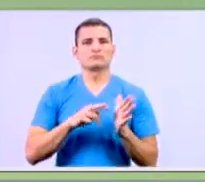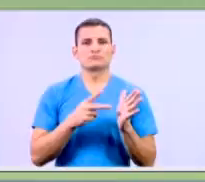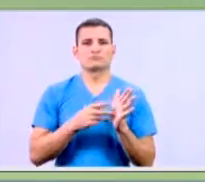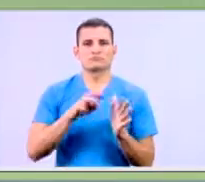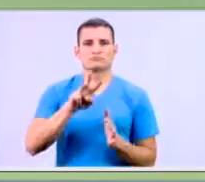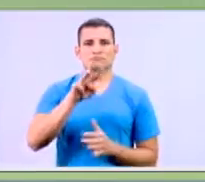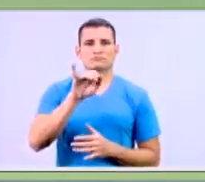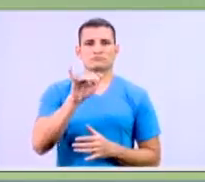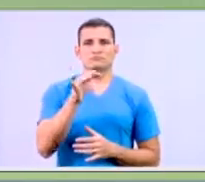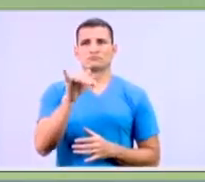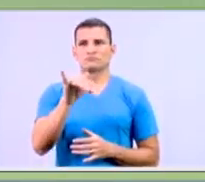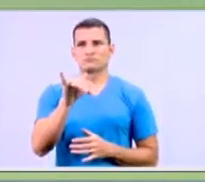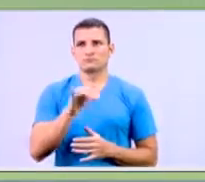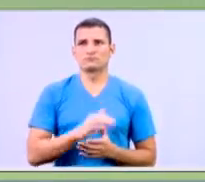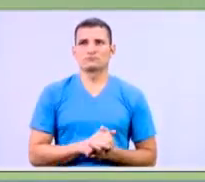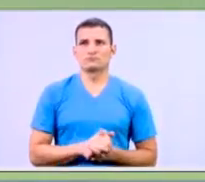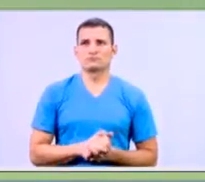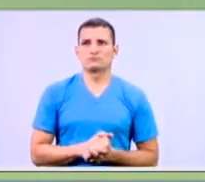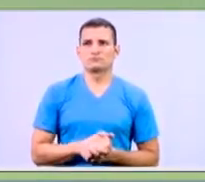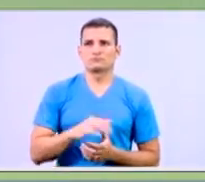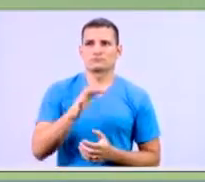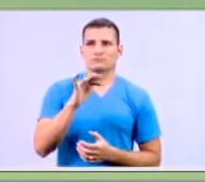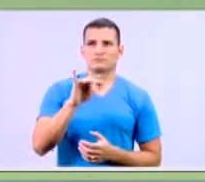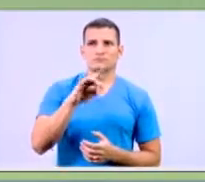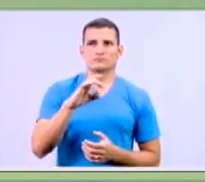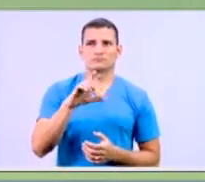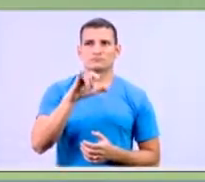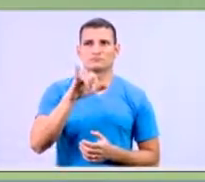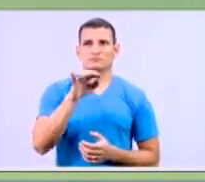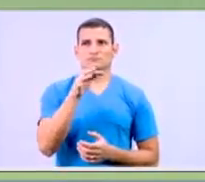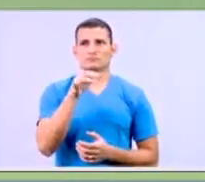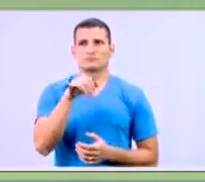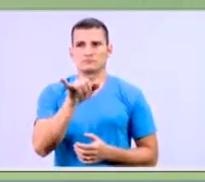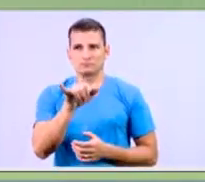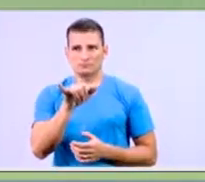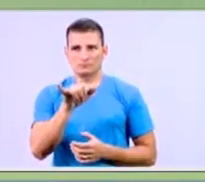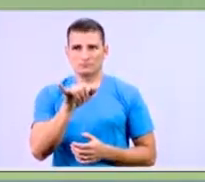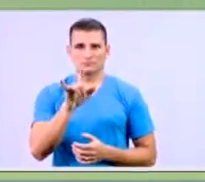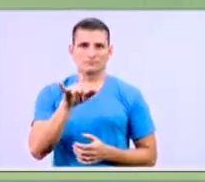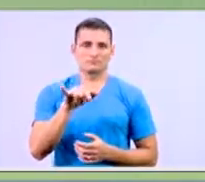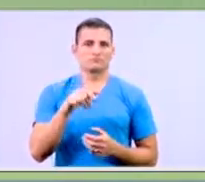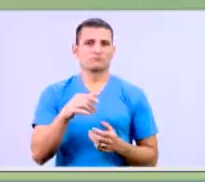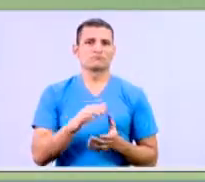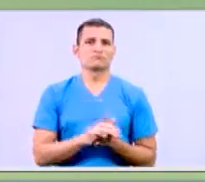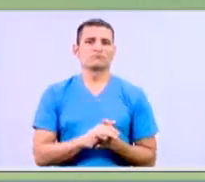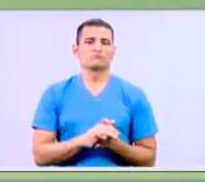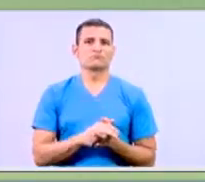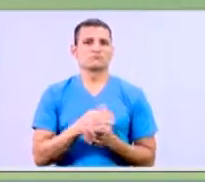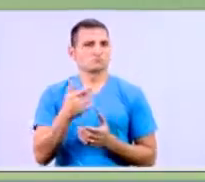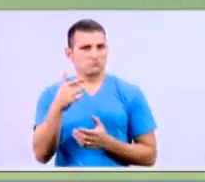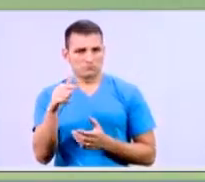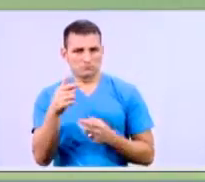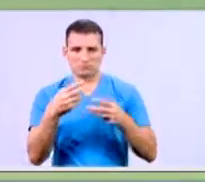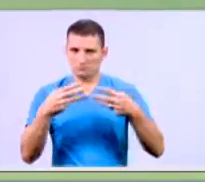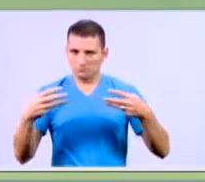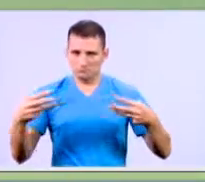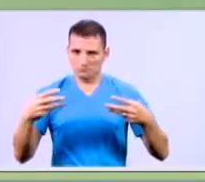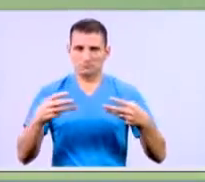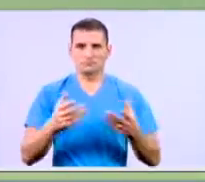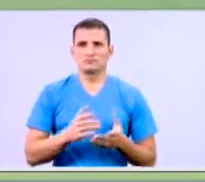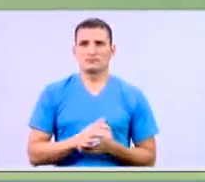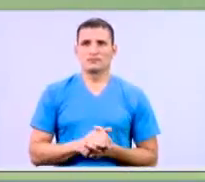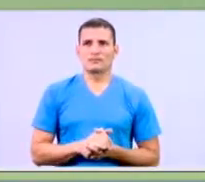Então tá aí, ó, uma curiosidade. Fidelidade Wireless. É a rede sem fio, correto? Wireless. E o padrão ele